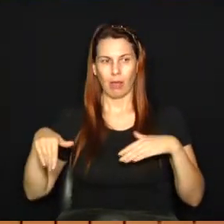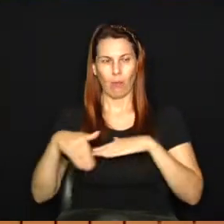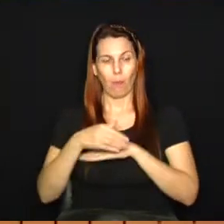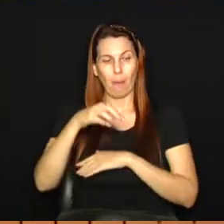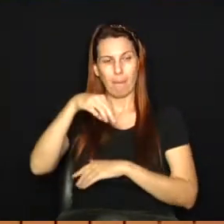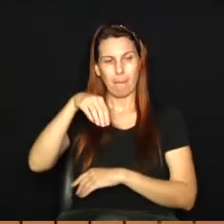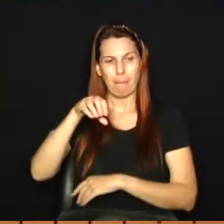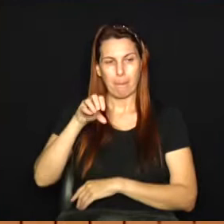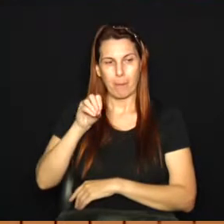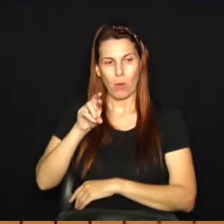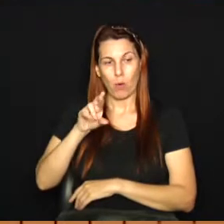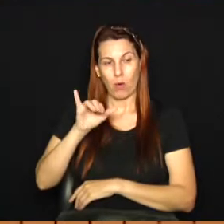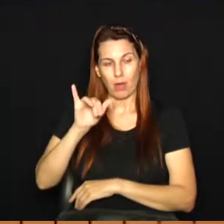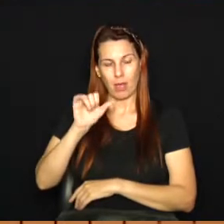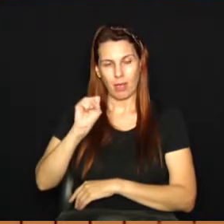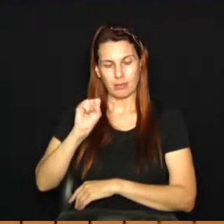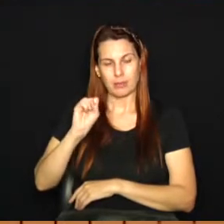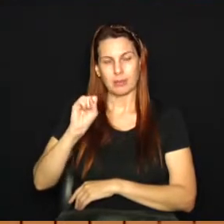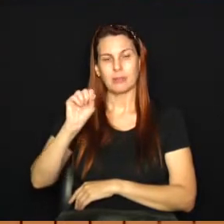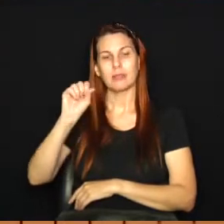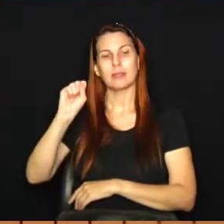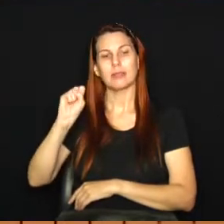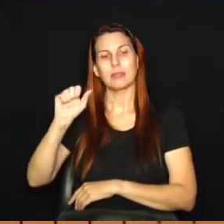me lembro até do lugar.